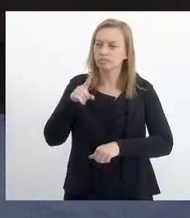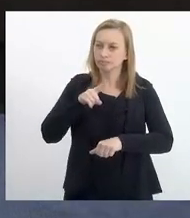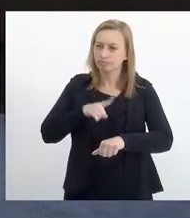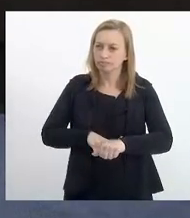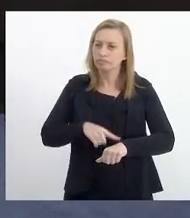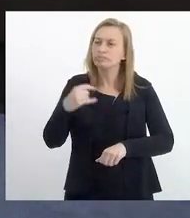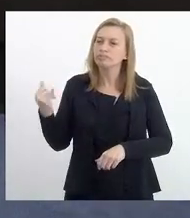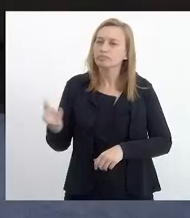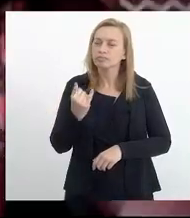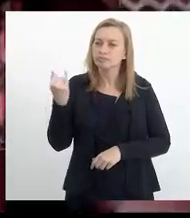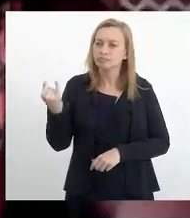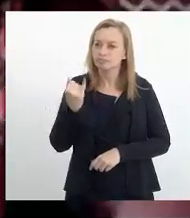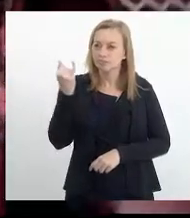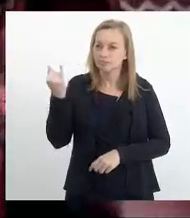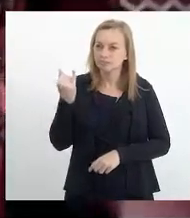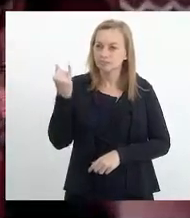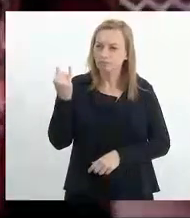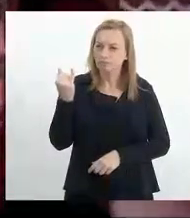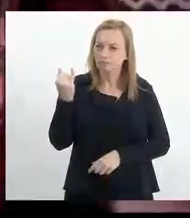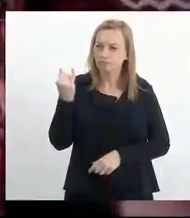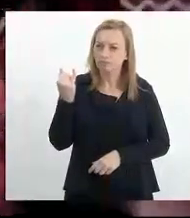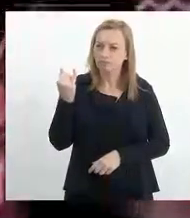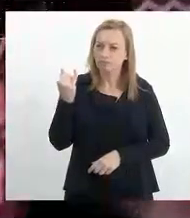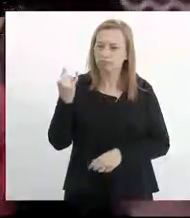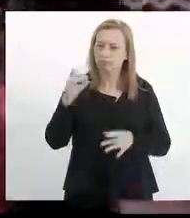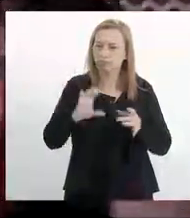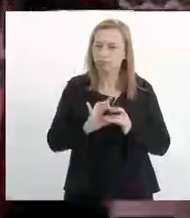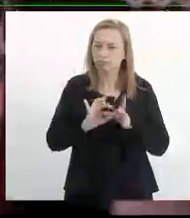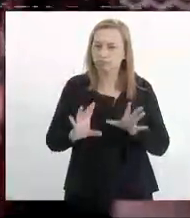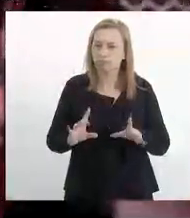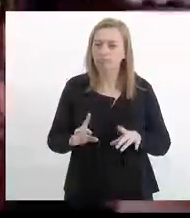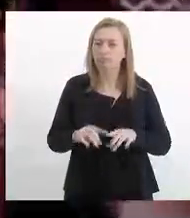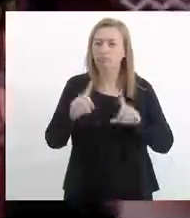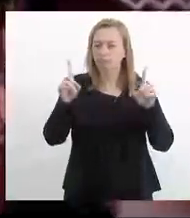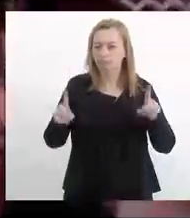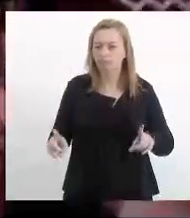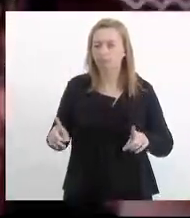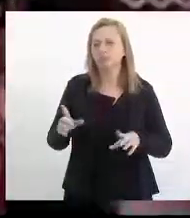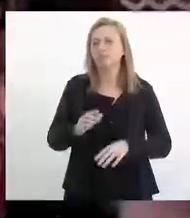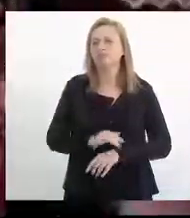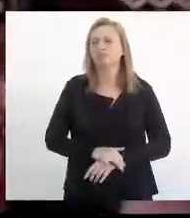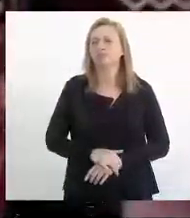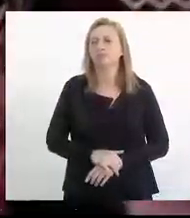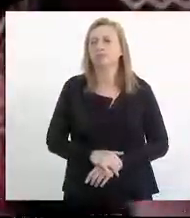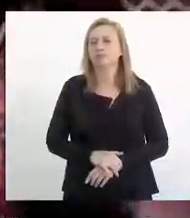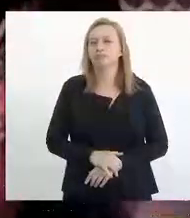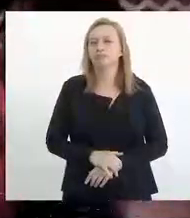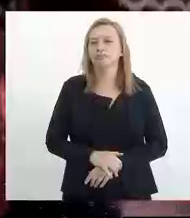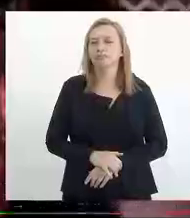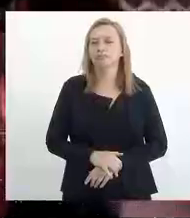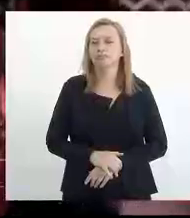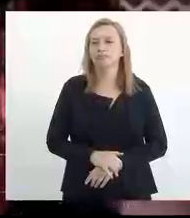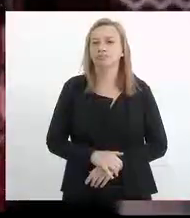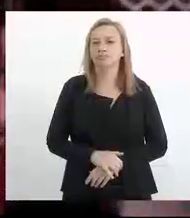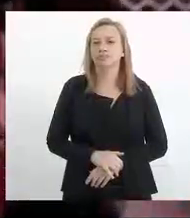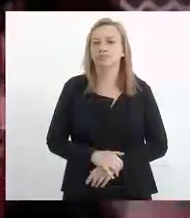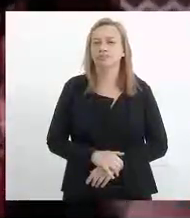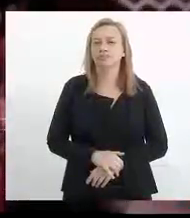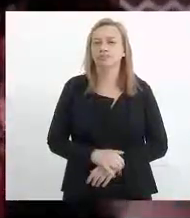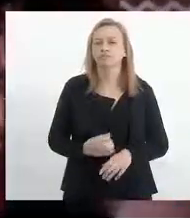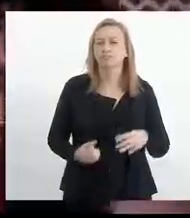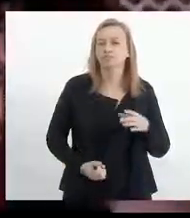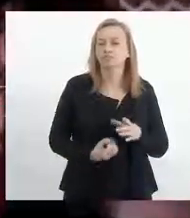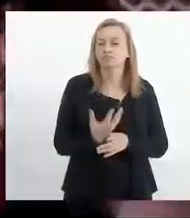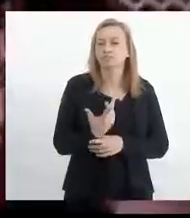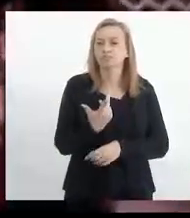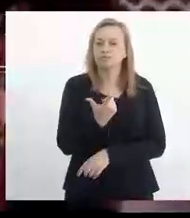da importância da autonomia dos servidores e servidoras na produção de